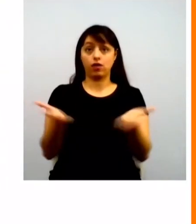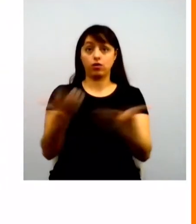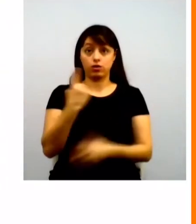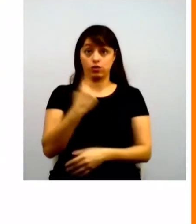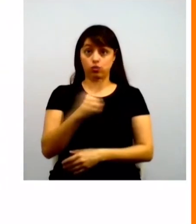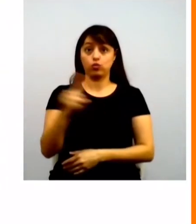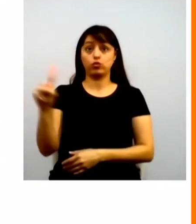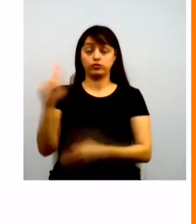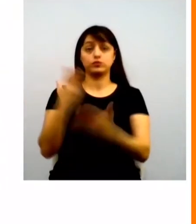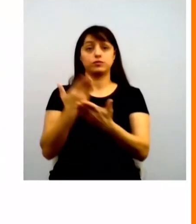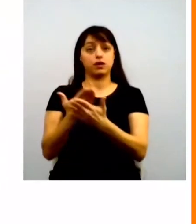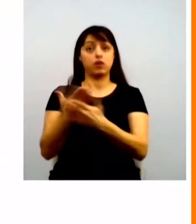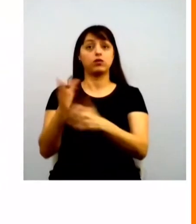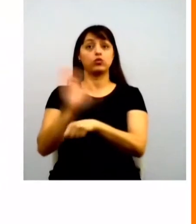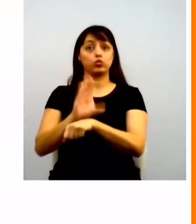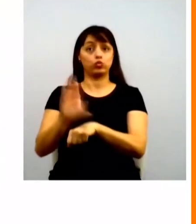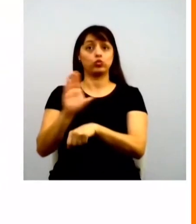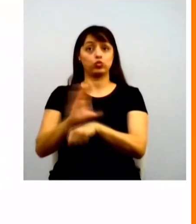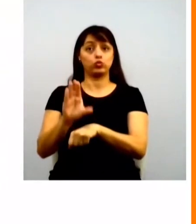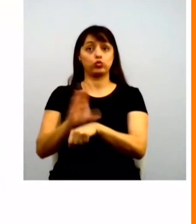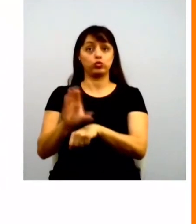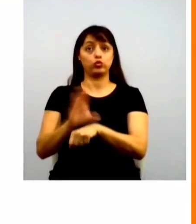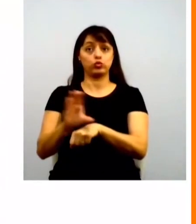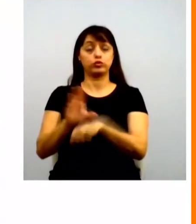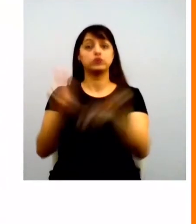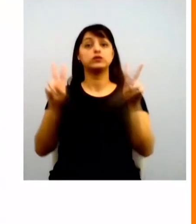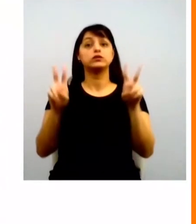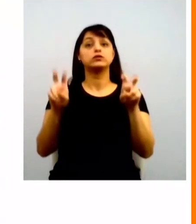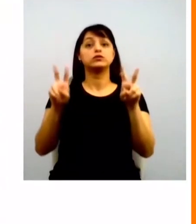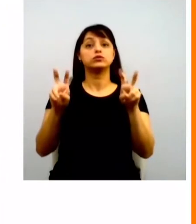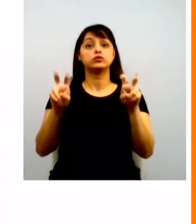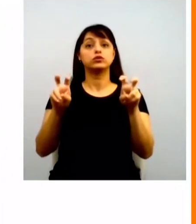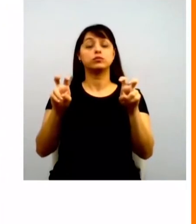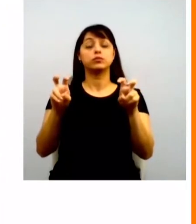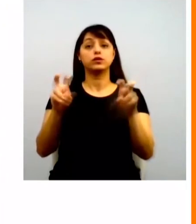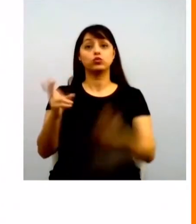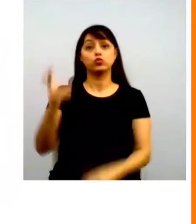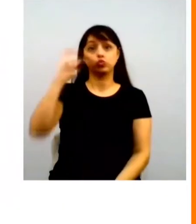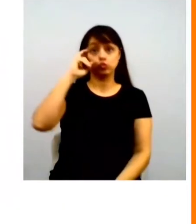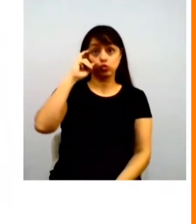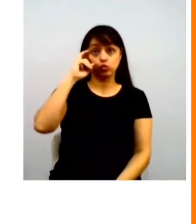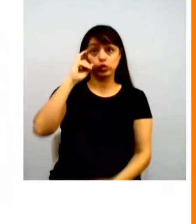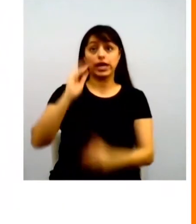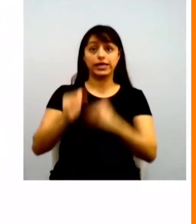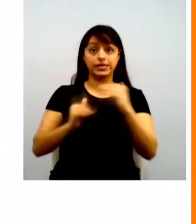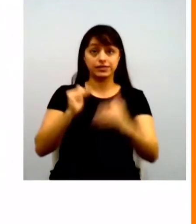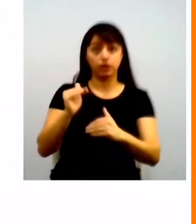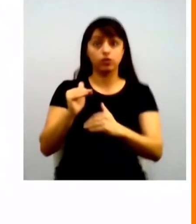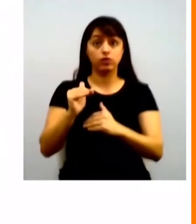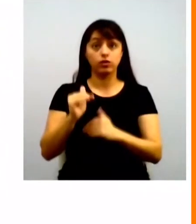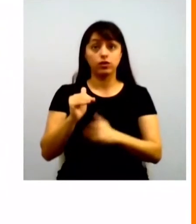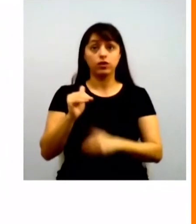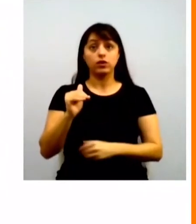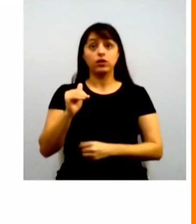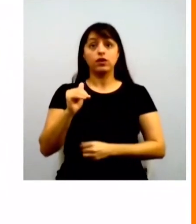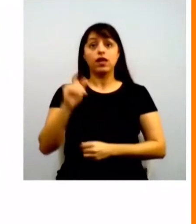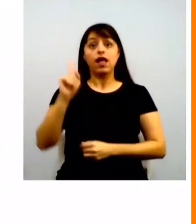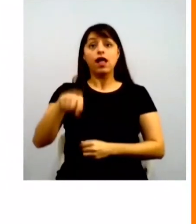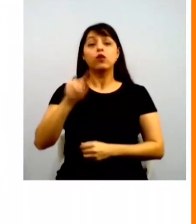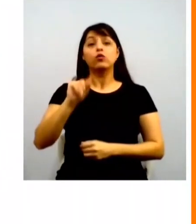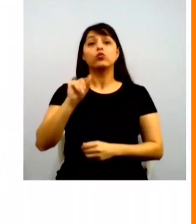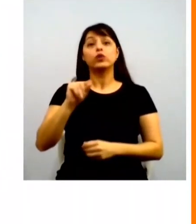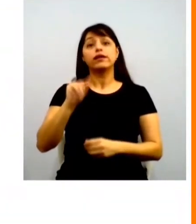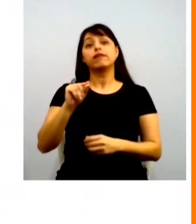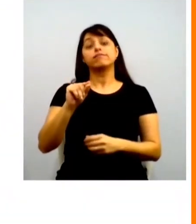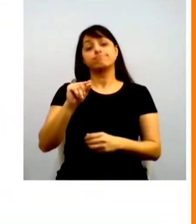sobre cultura e desenvolvimento com uma reflexão que quer recolher algumas de